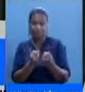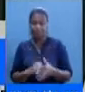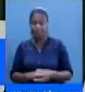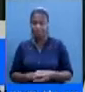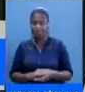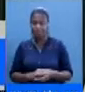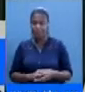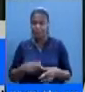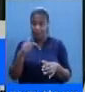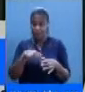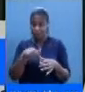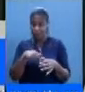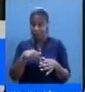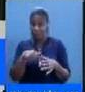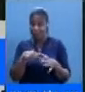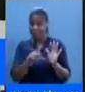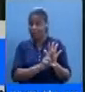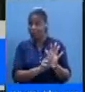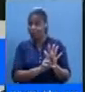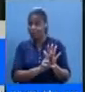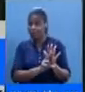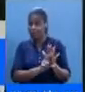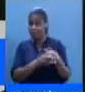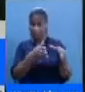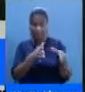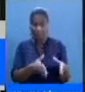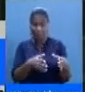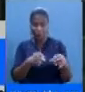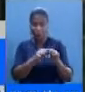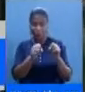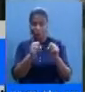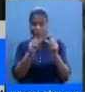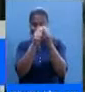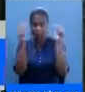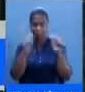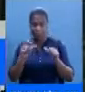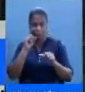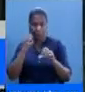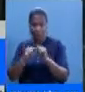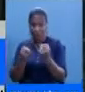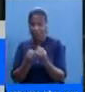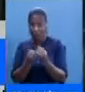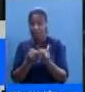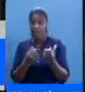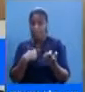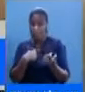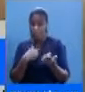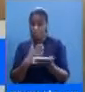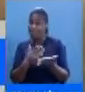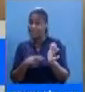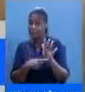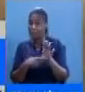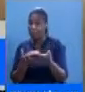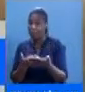acordo com as regras, na maior parte dos sistemas da Segurança Social, por exemplo, estou a dar um simples exemplo, que é um